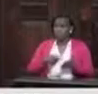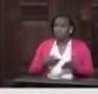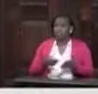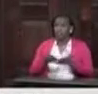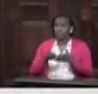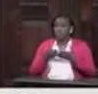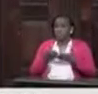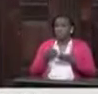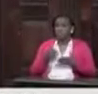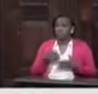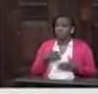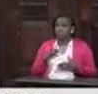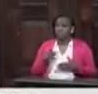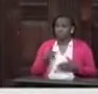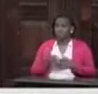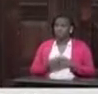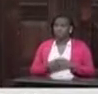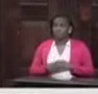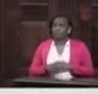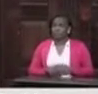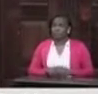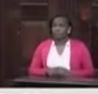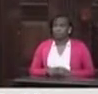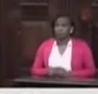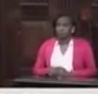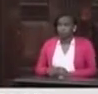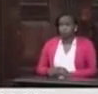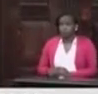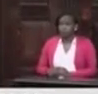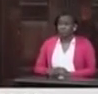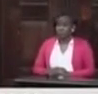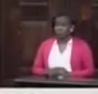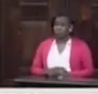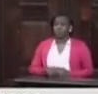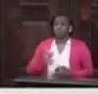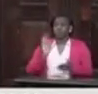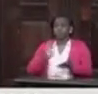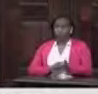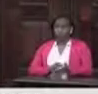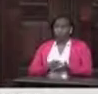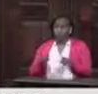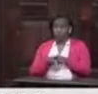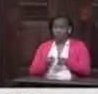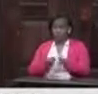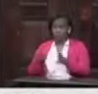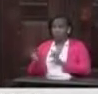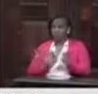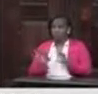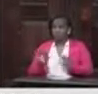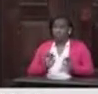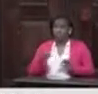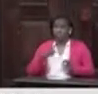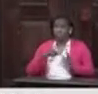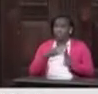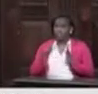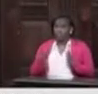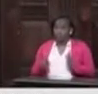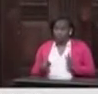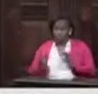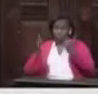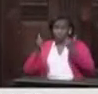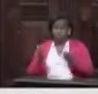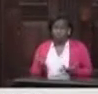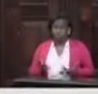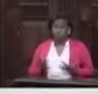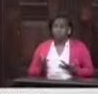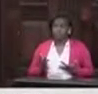suspende a questão da previdenciária. E por último, nesse projeto, esse artigo que